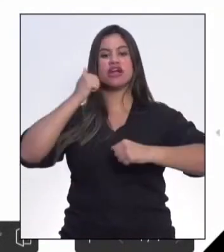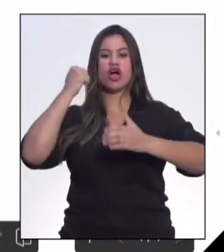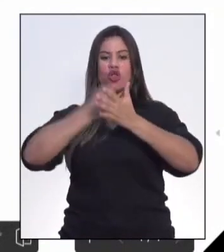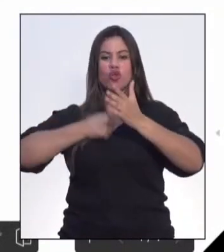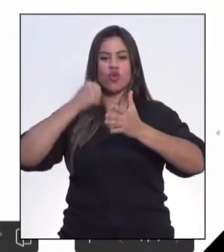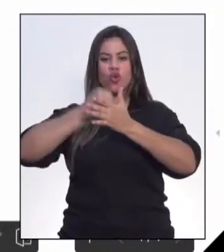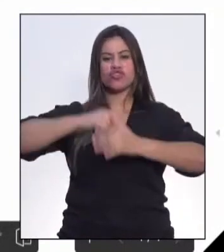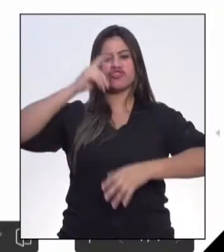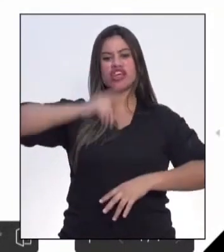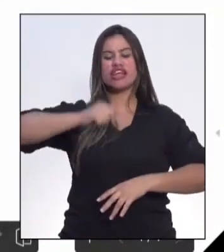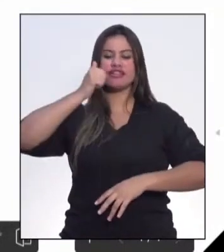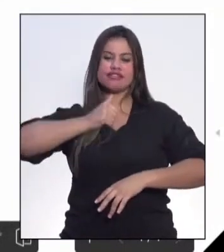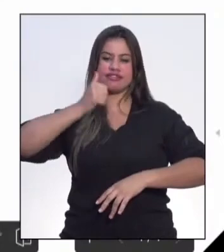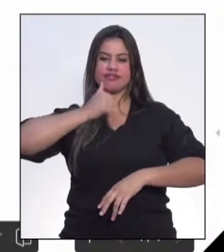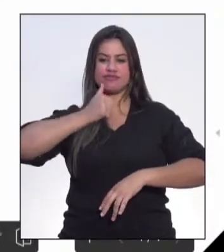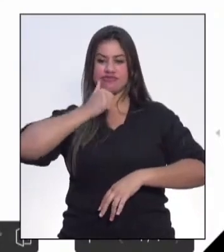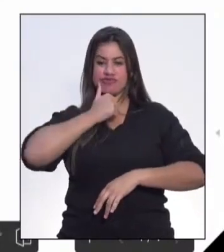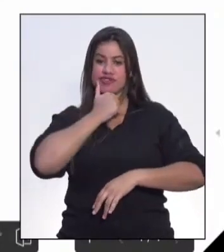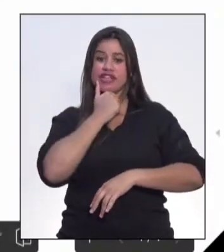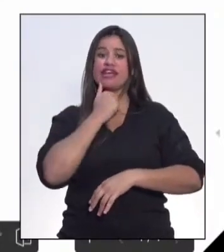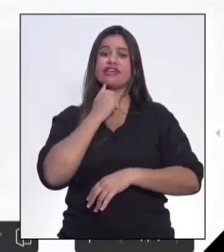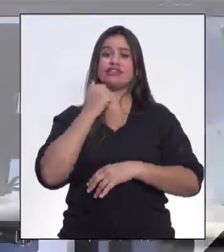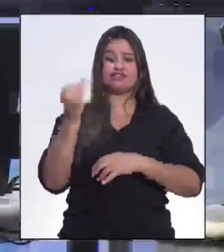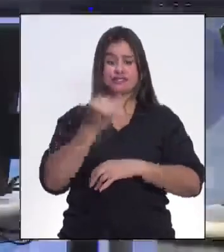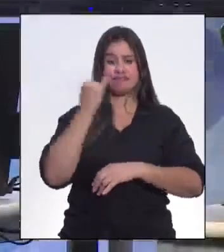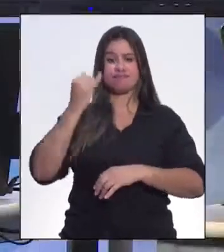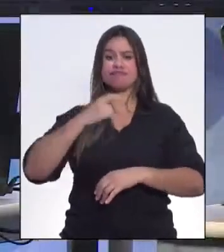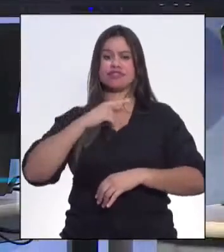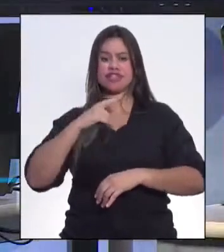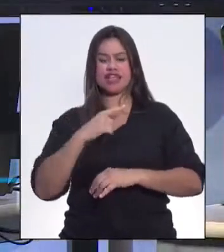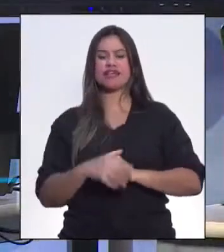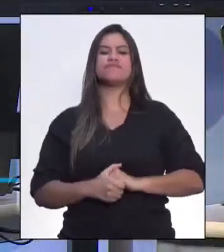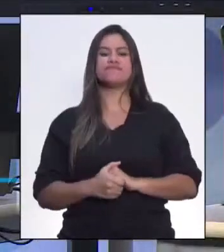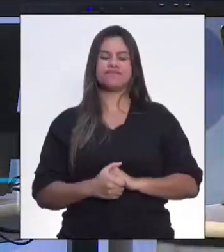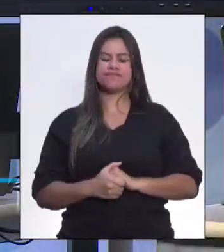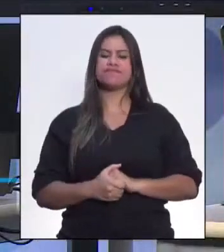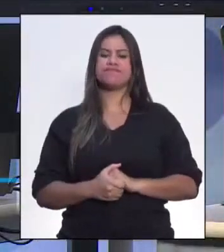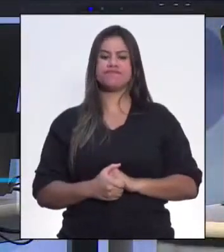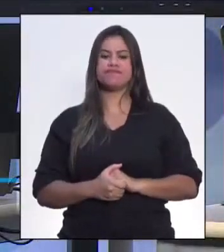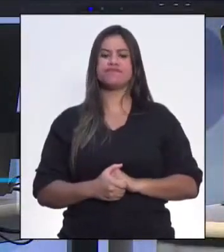extremamente importante para todos nós e é muito